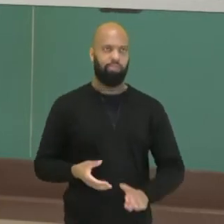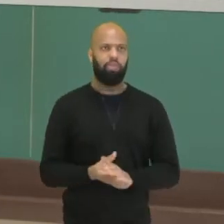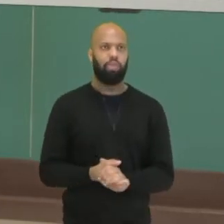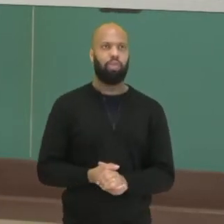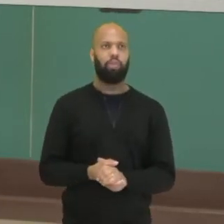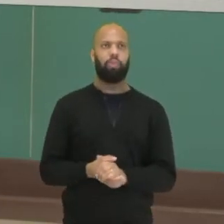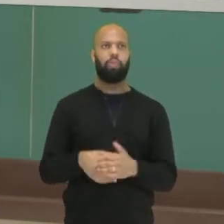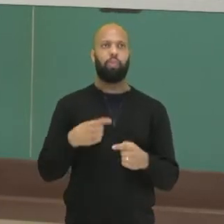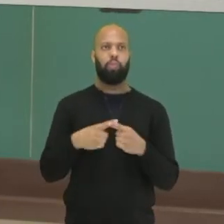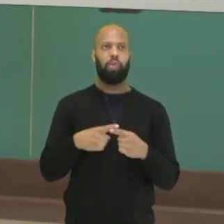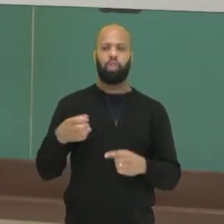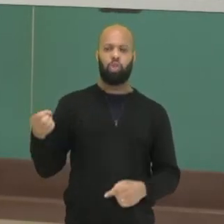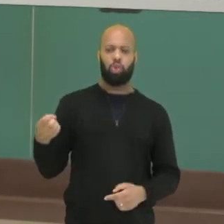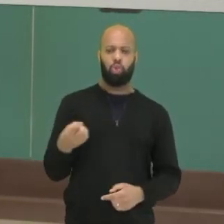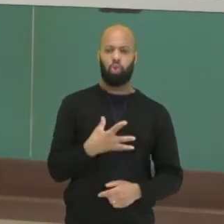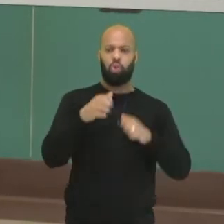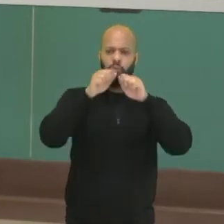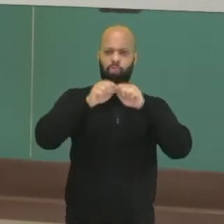por que novas epidemias